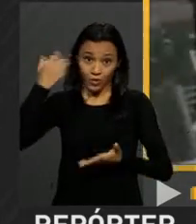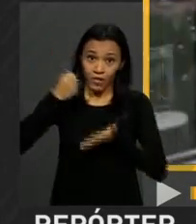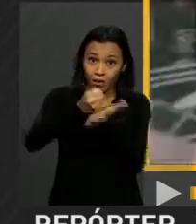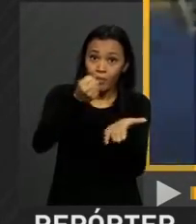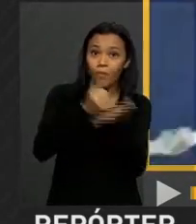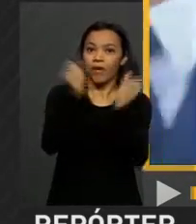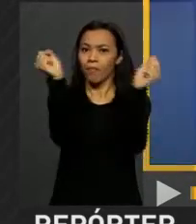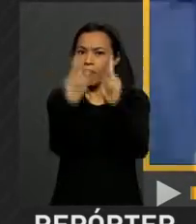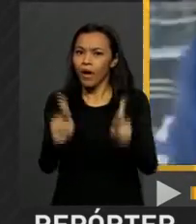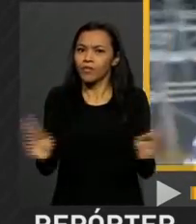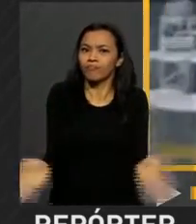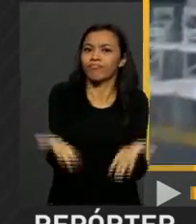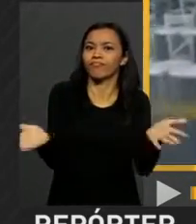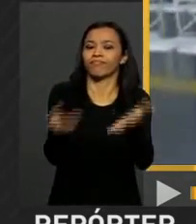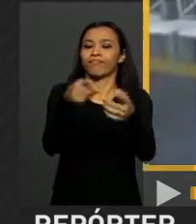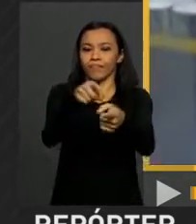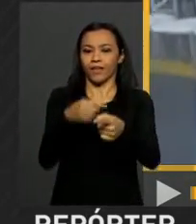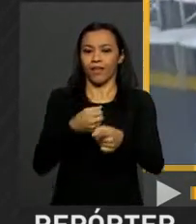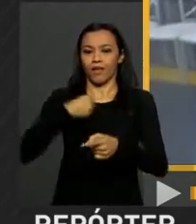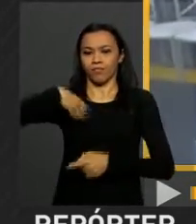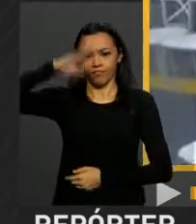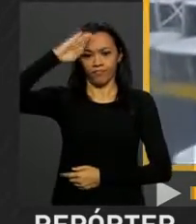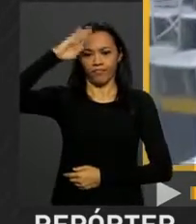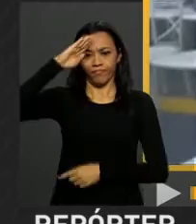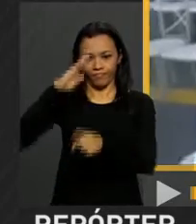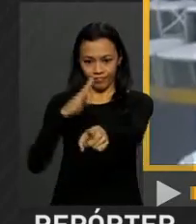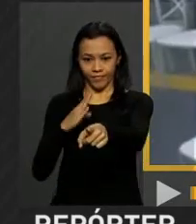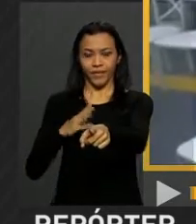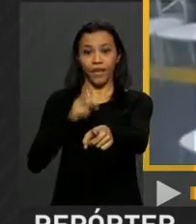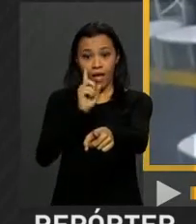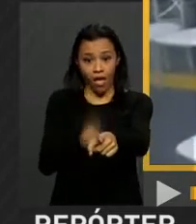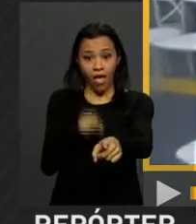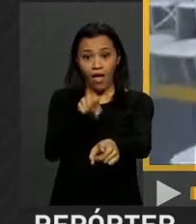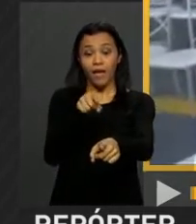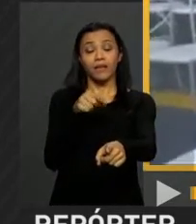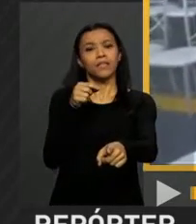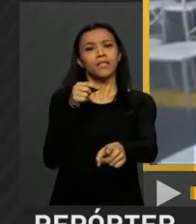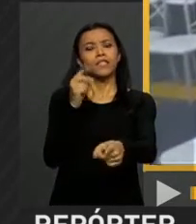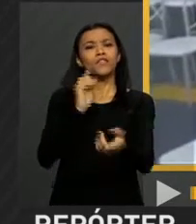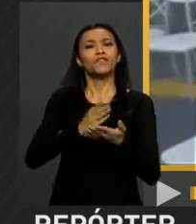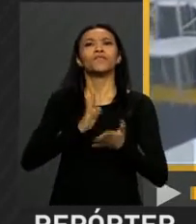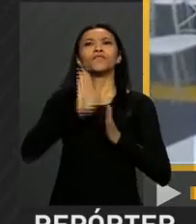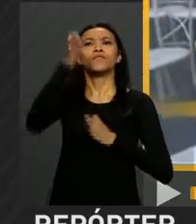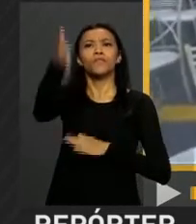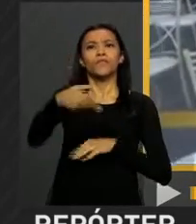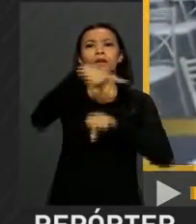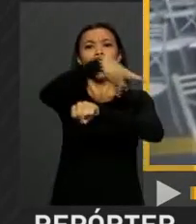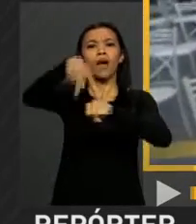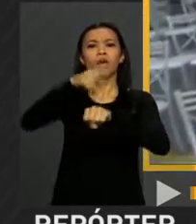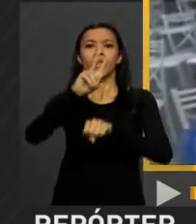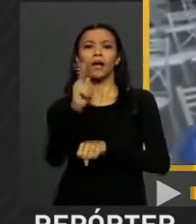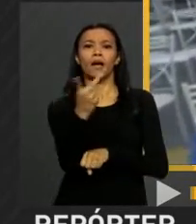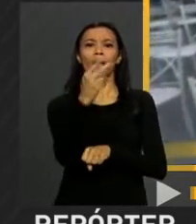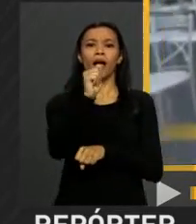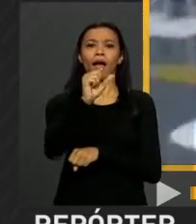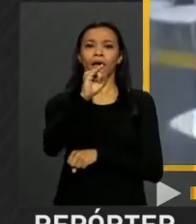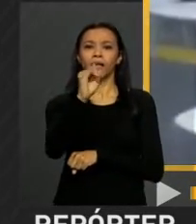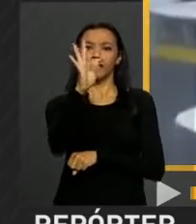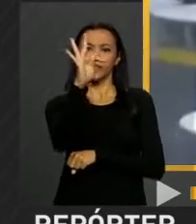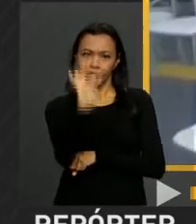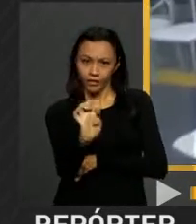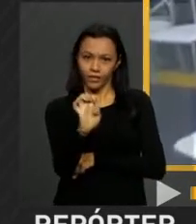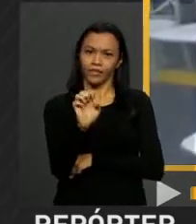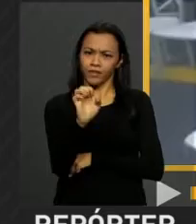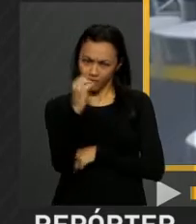A gente conversa agora com o sargento Heleno, que serviu na missão de paz do Haiti. Sargento, conta um pouco mais para a gente sobre